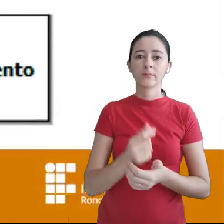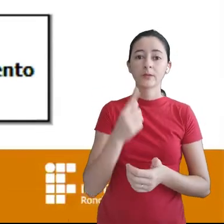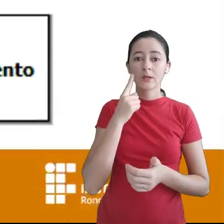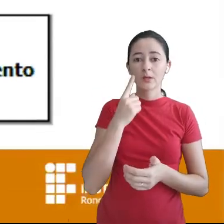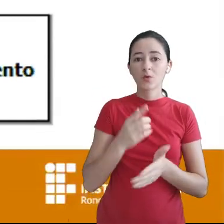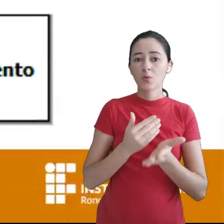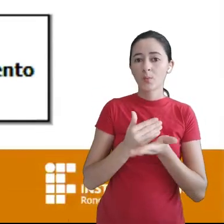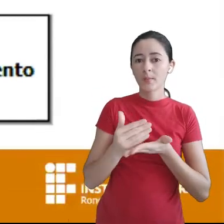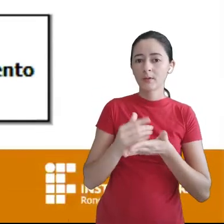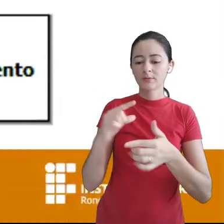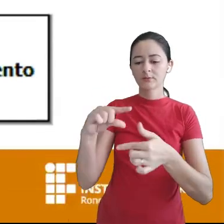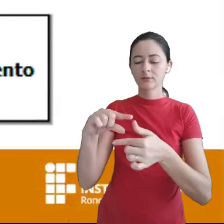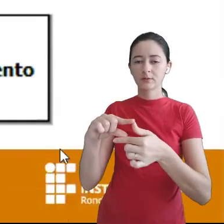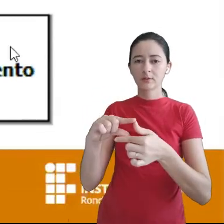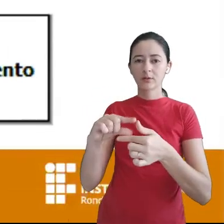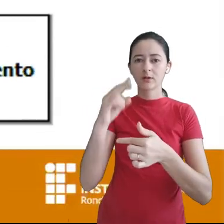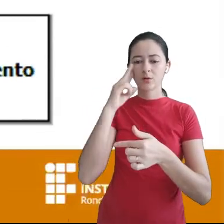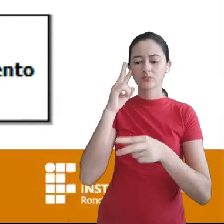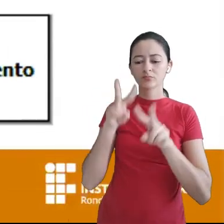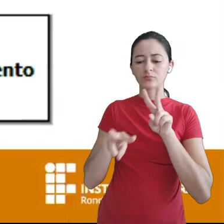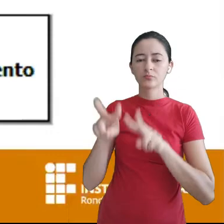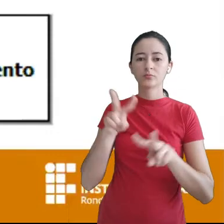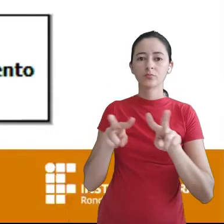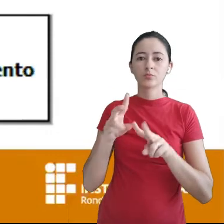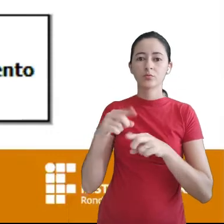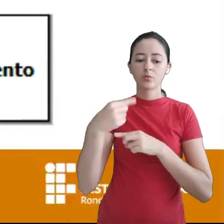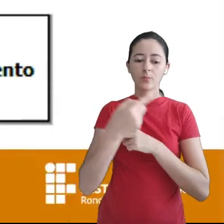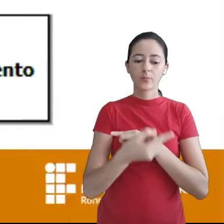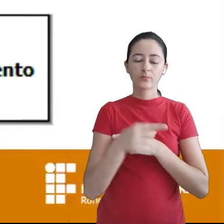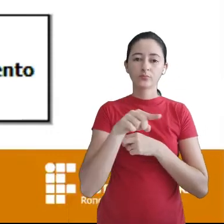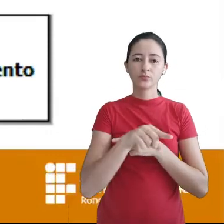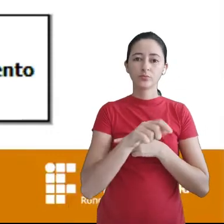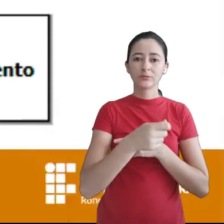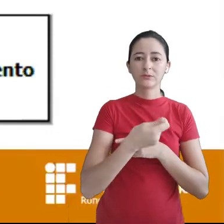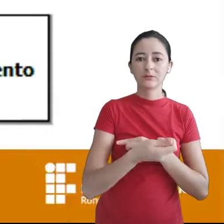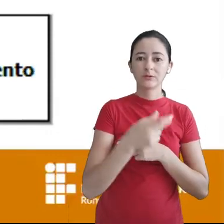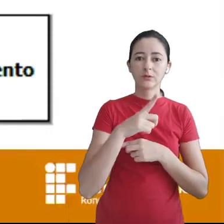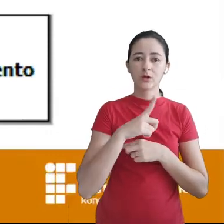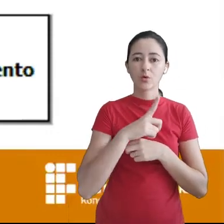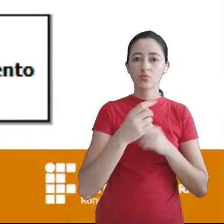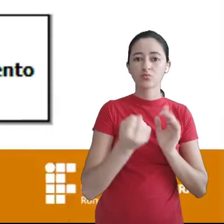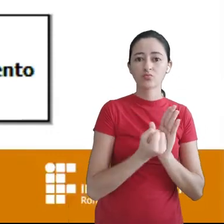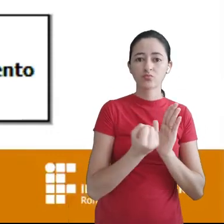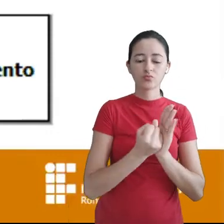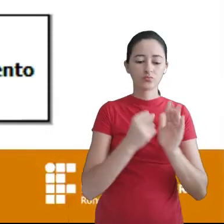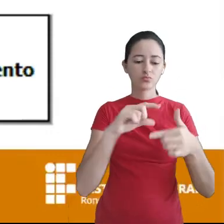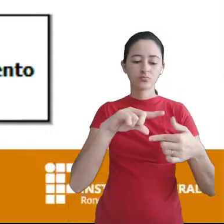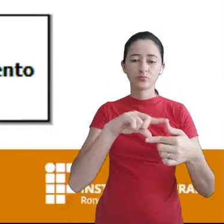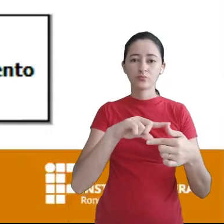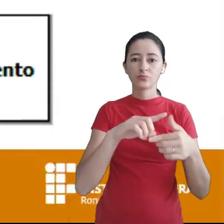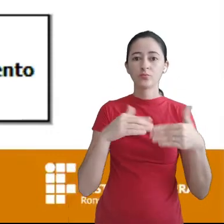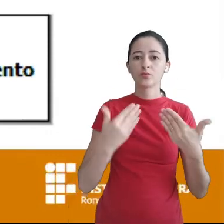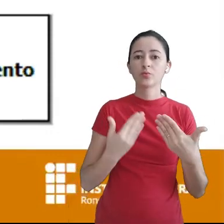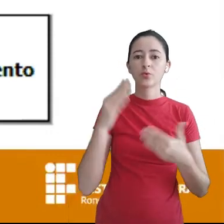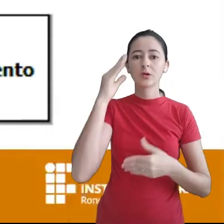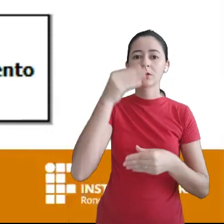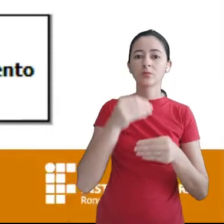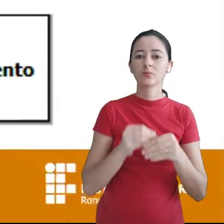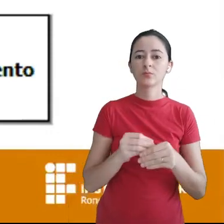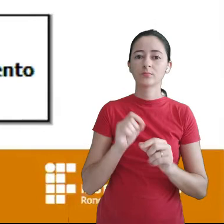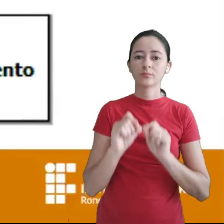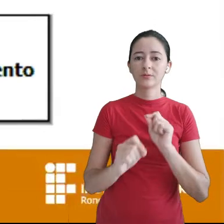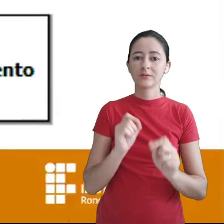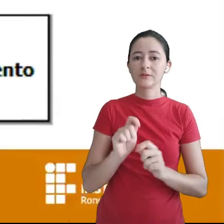Entenderam? Então, inicio a leitura em departamento para colocar o sinal do lado de funcionário.